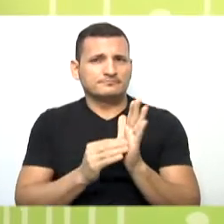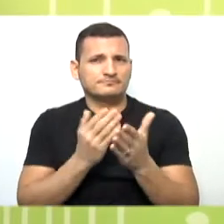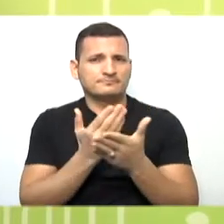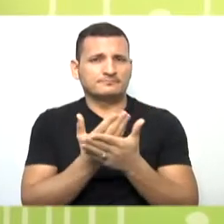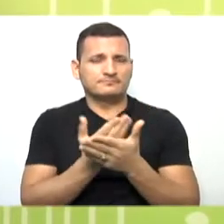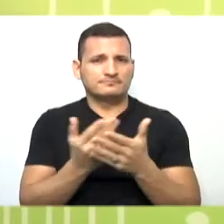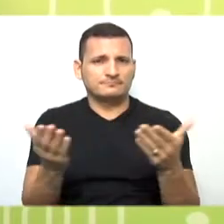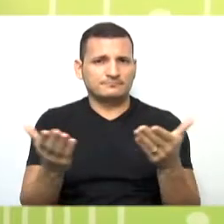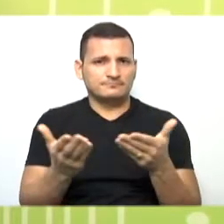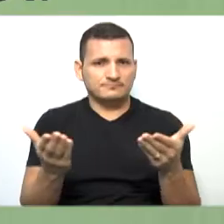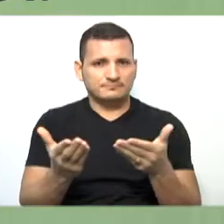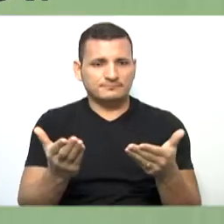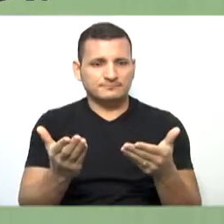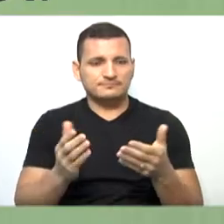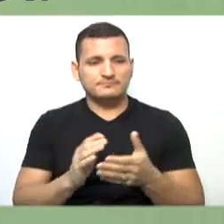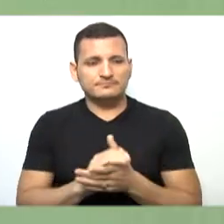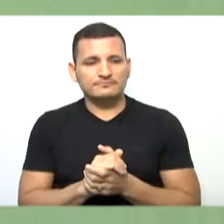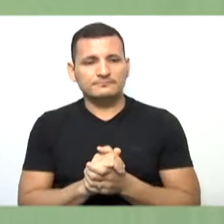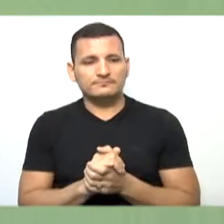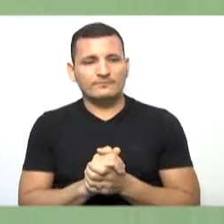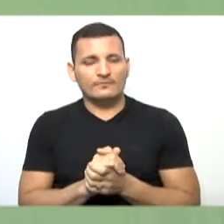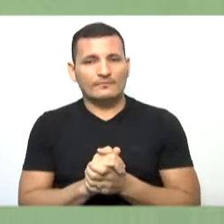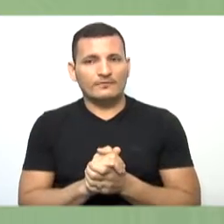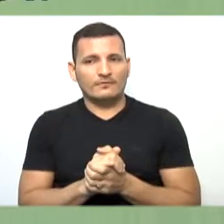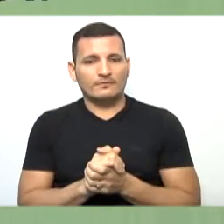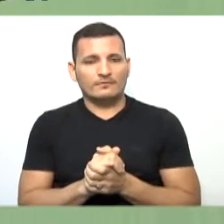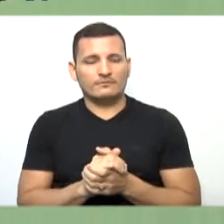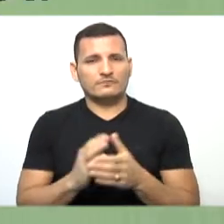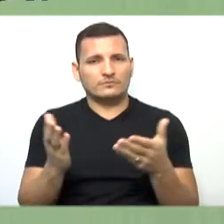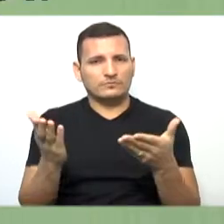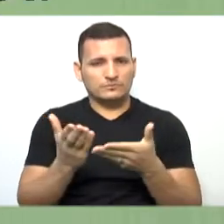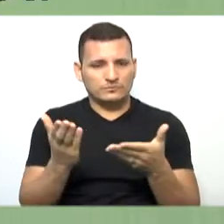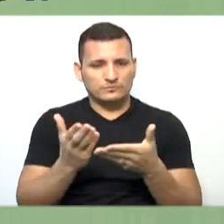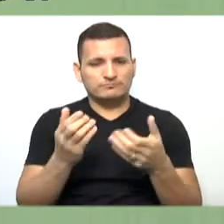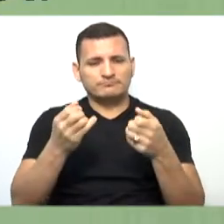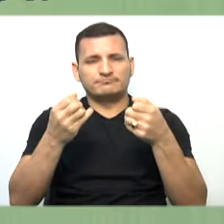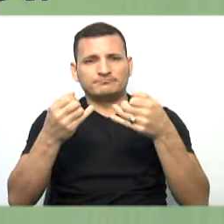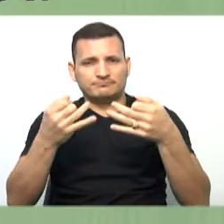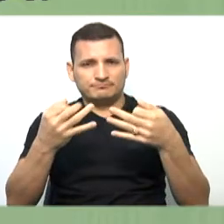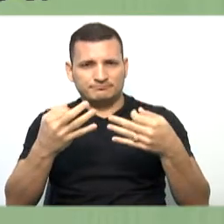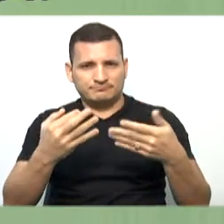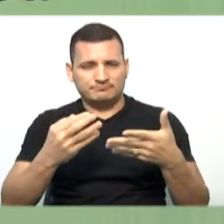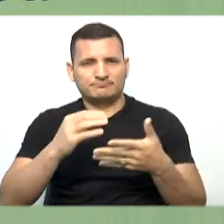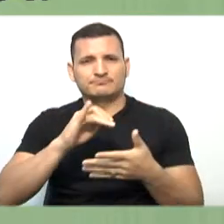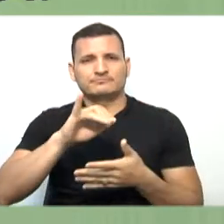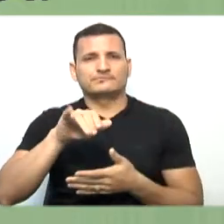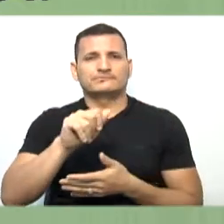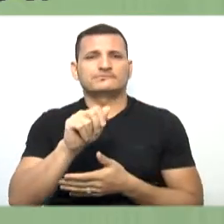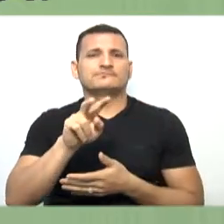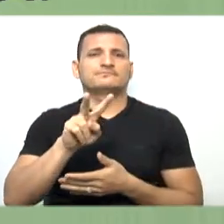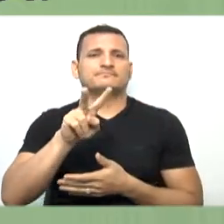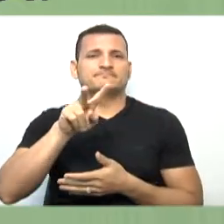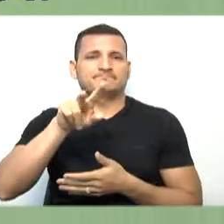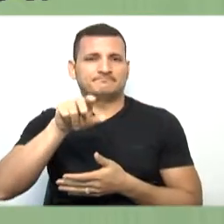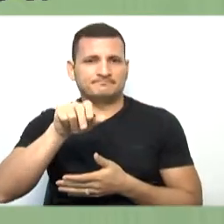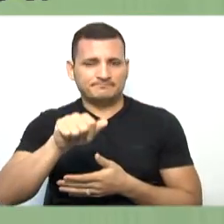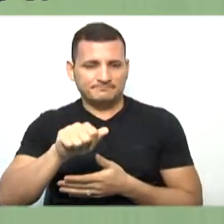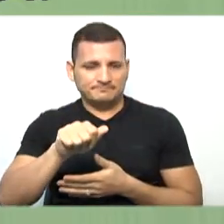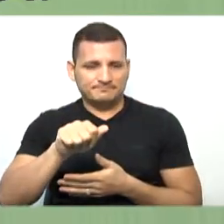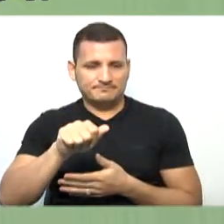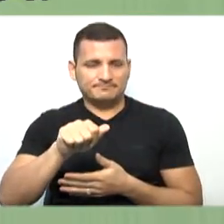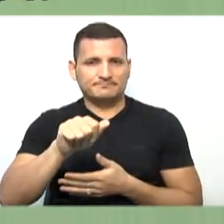de hoje. Hoje nós vamos falar sobre JavaScript. Deixa eu ativar a minha canetinha.